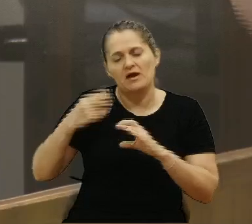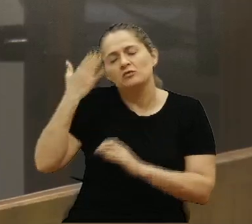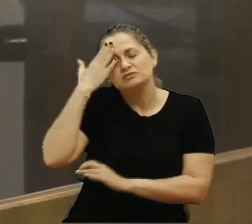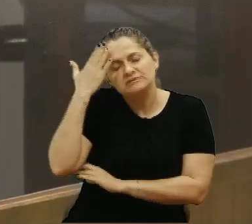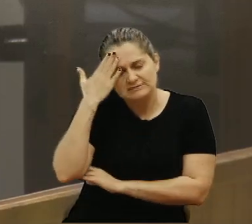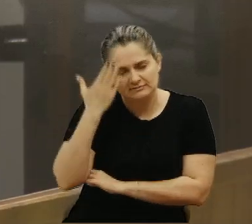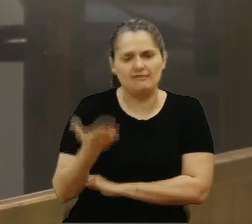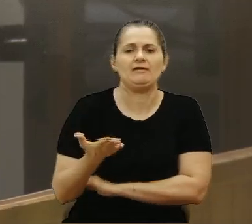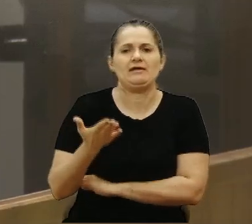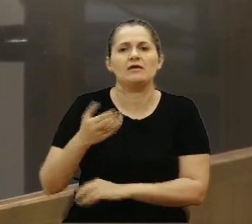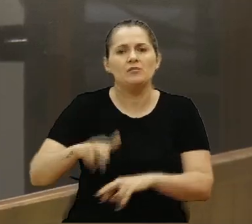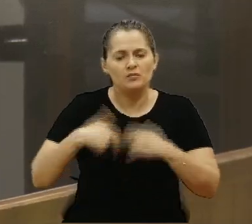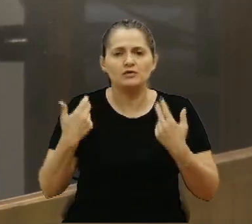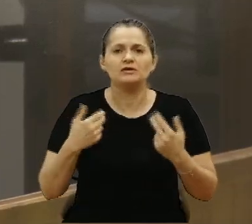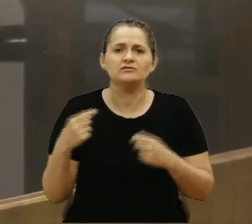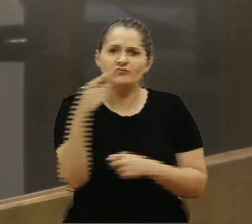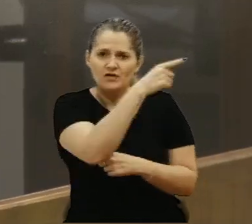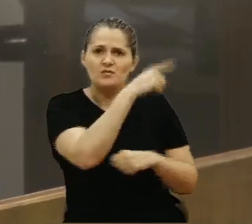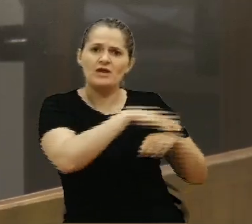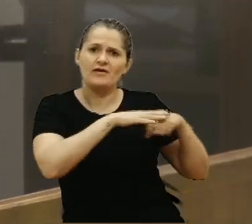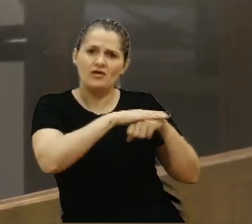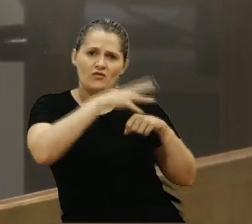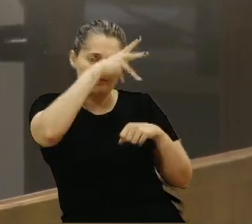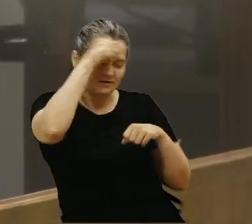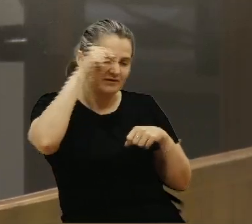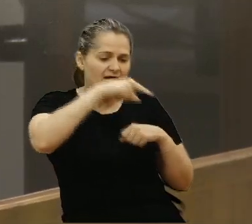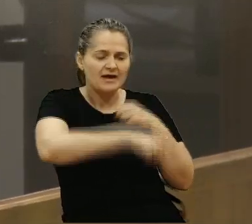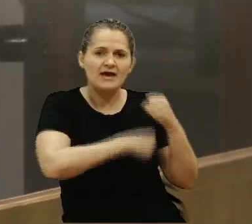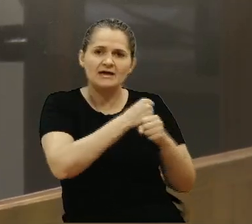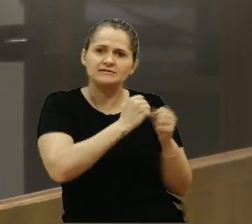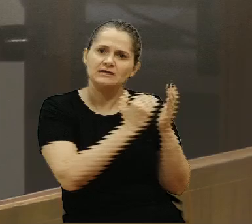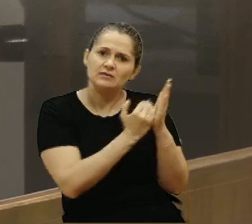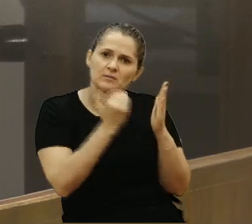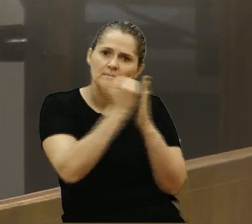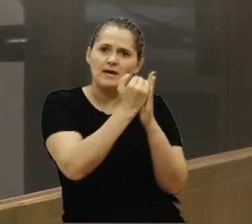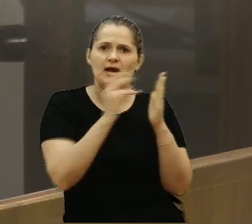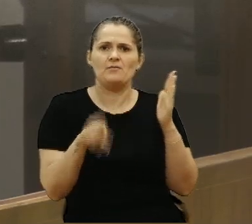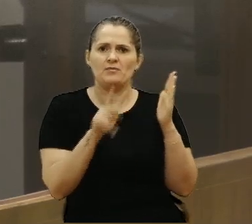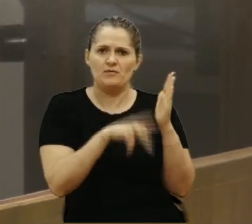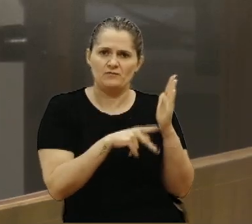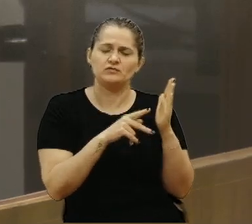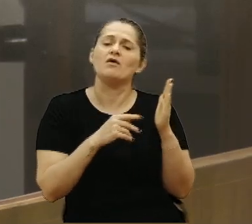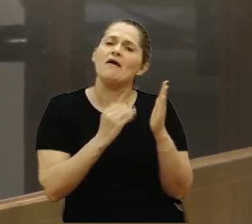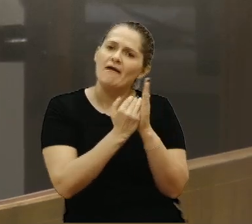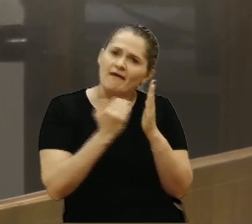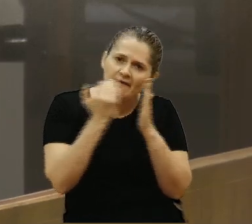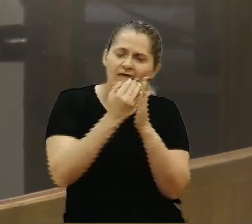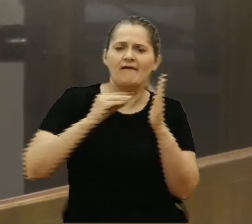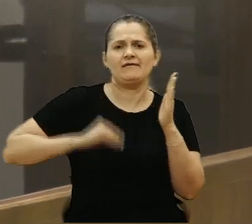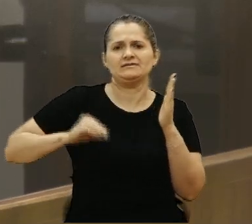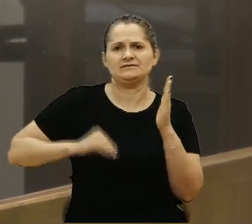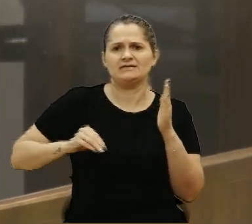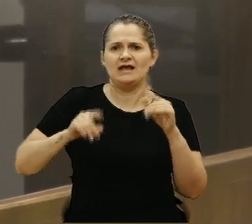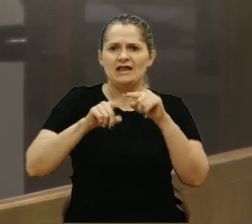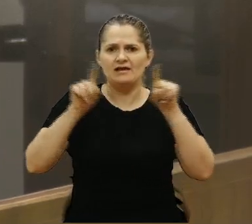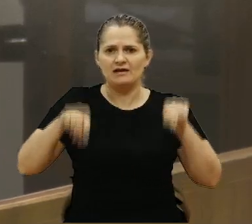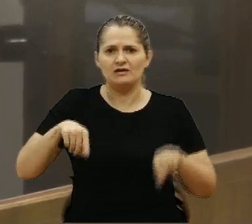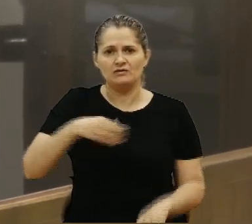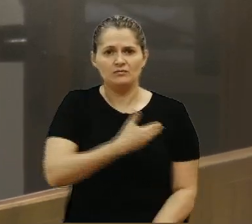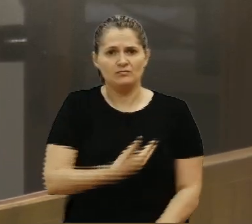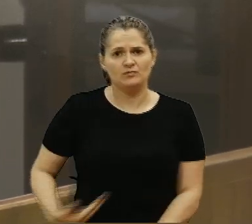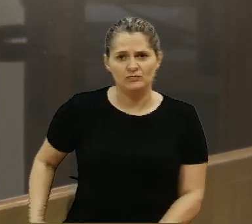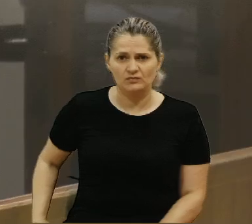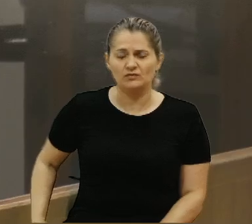assim, vamos lá, dizer para a Prefeitura, este ano é para pagar o aumento dos professores, é para pagar o aumento dos servidores. Chega de botar na